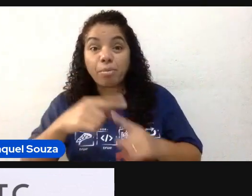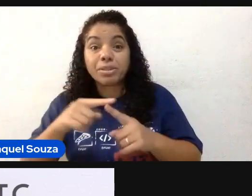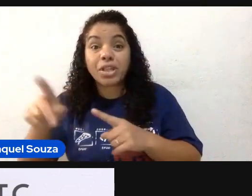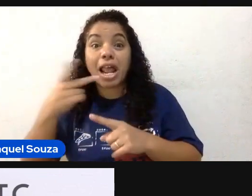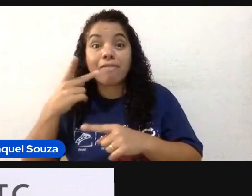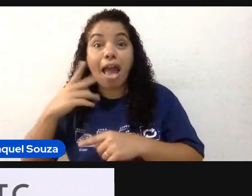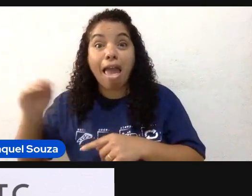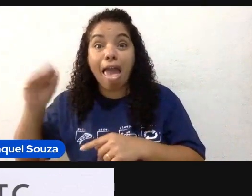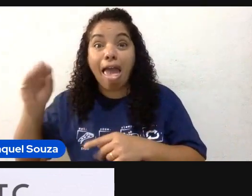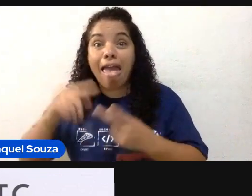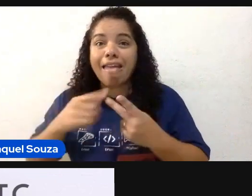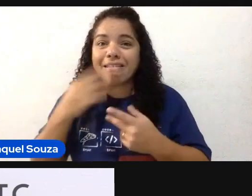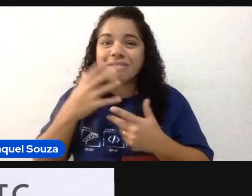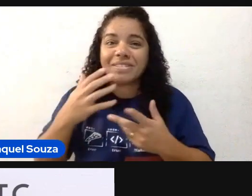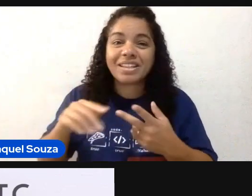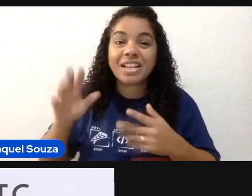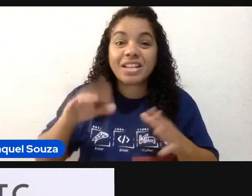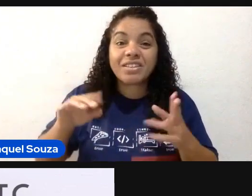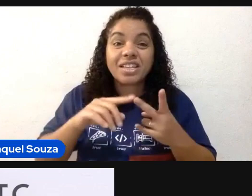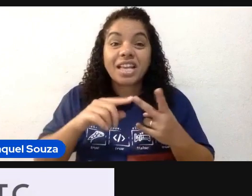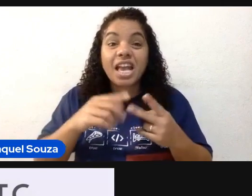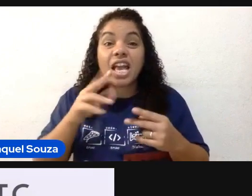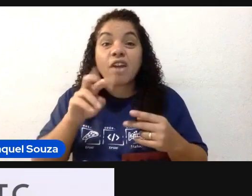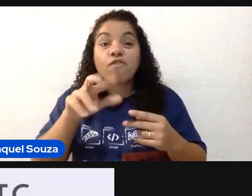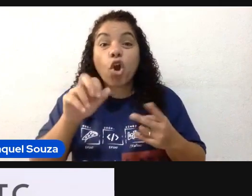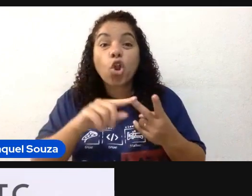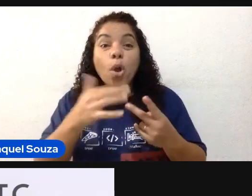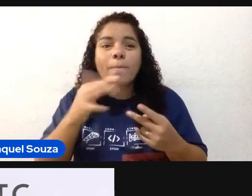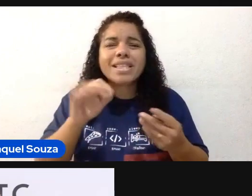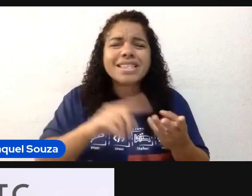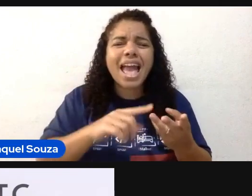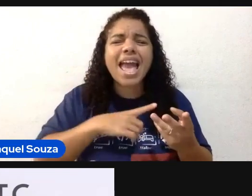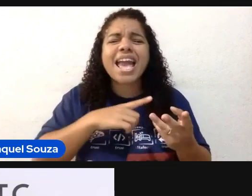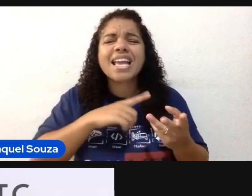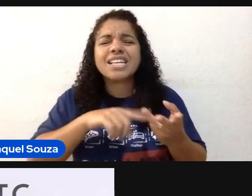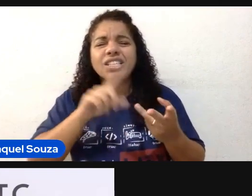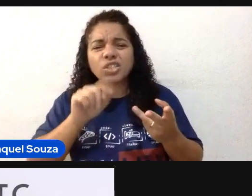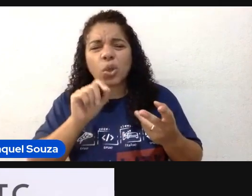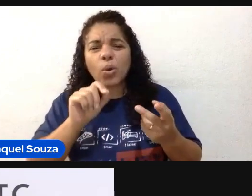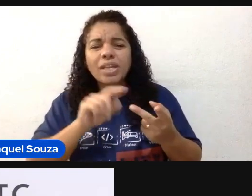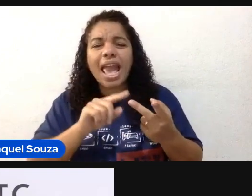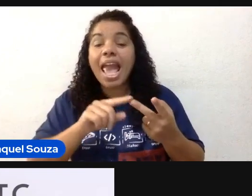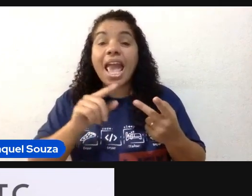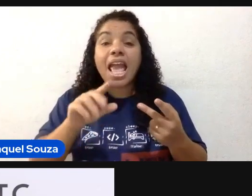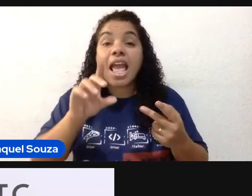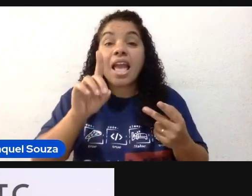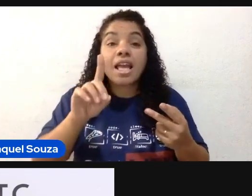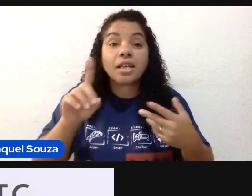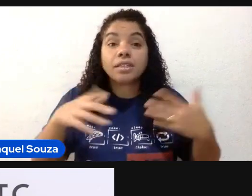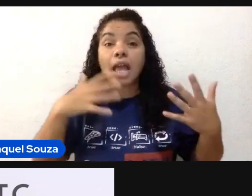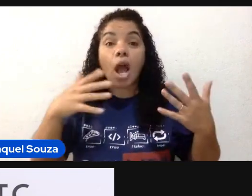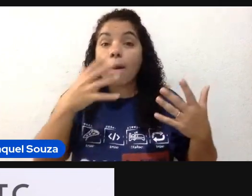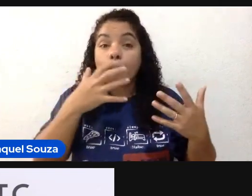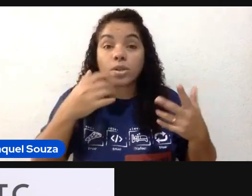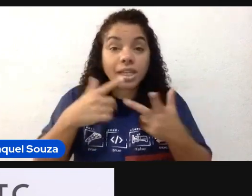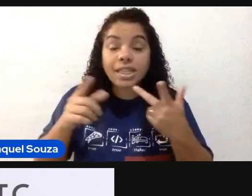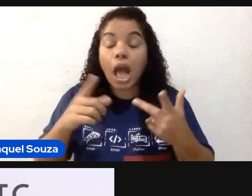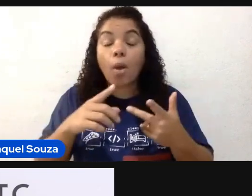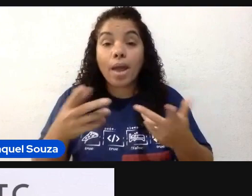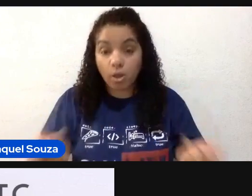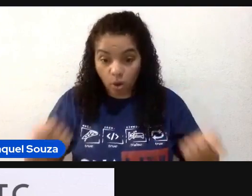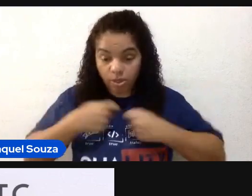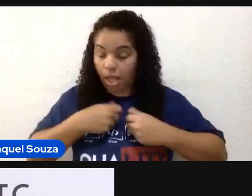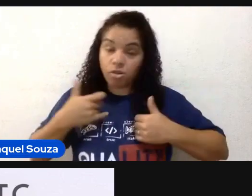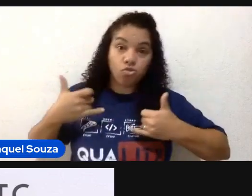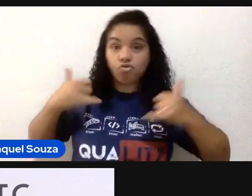aqui. Volume 10, música tal, e aí eu dou aquela dopamina e volto a me concentrar.